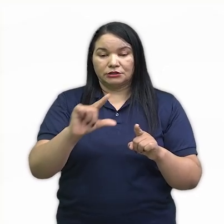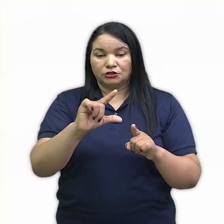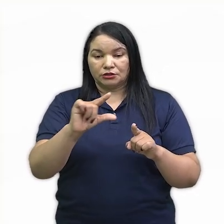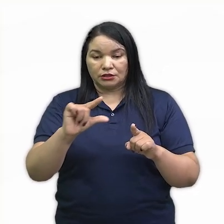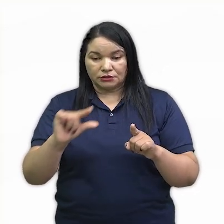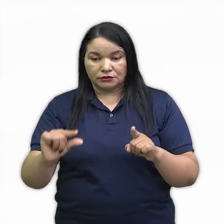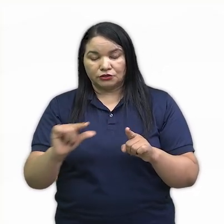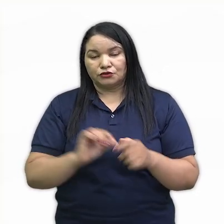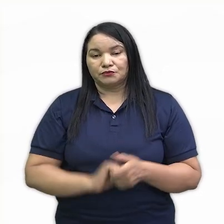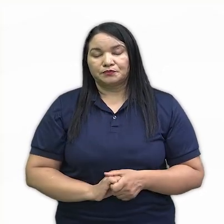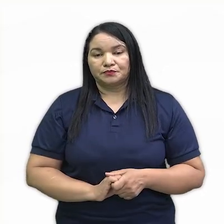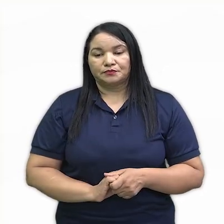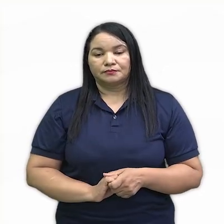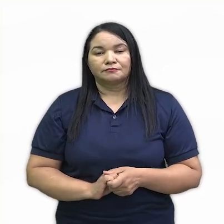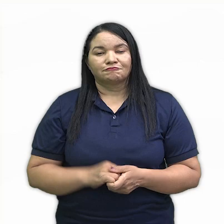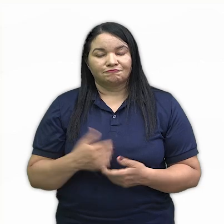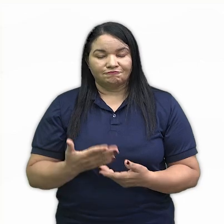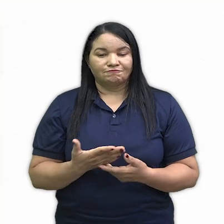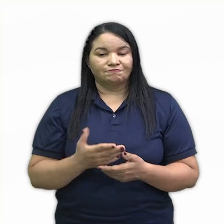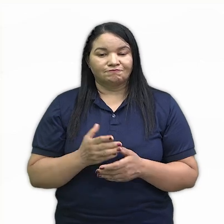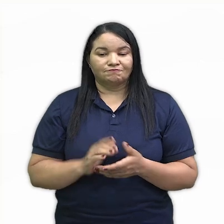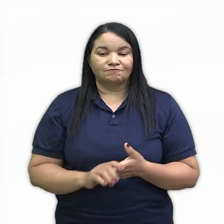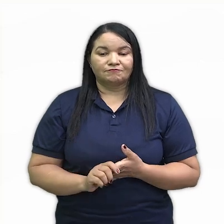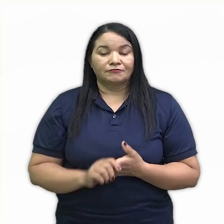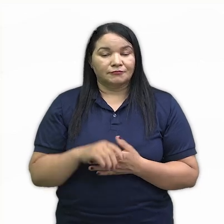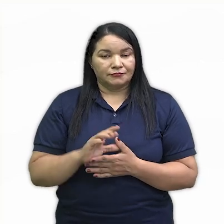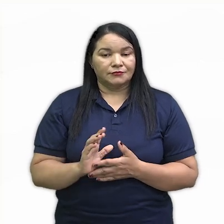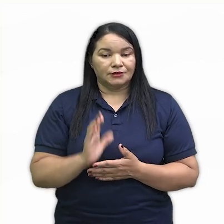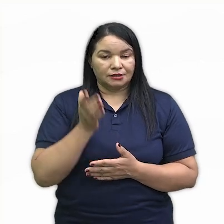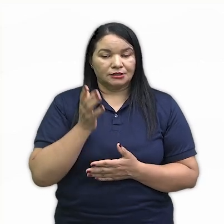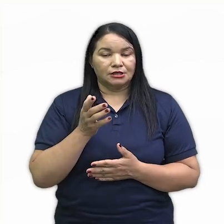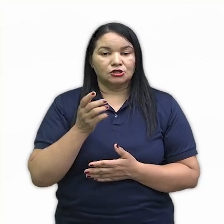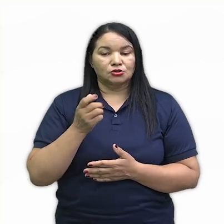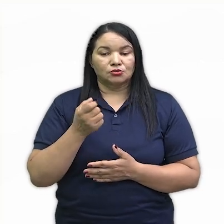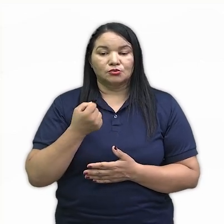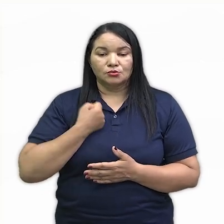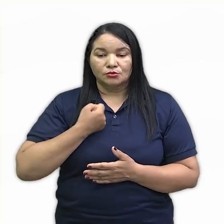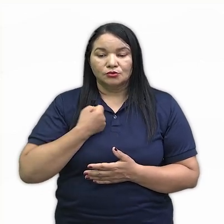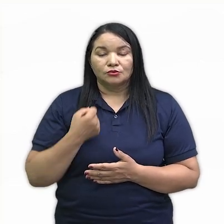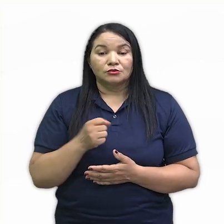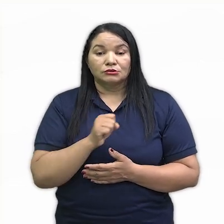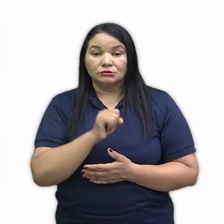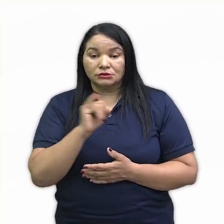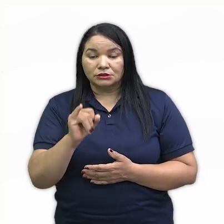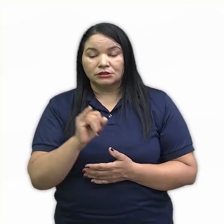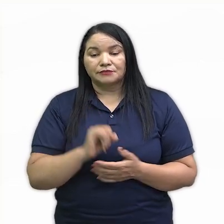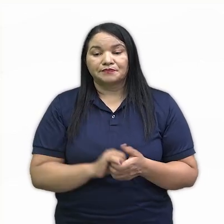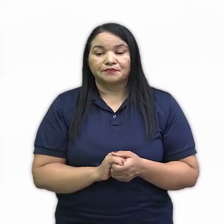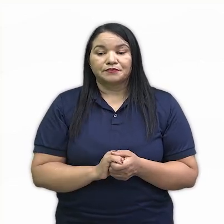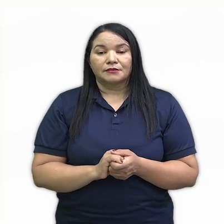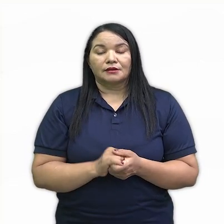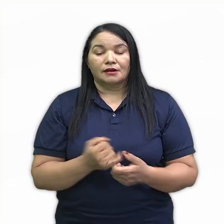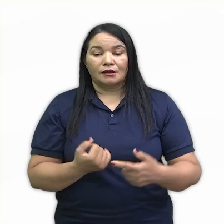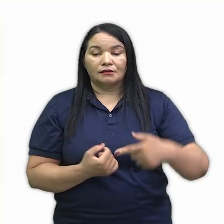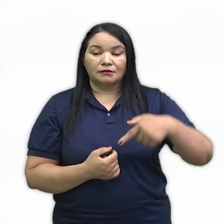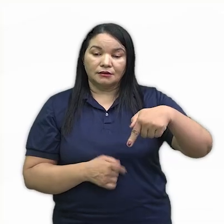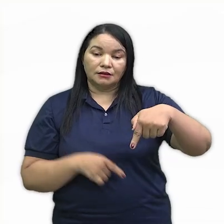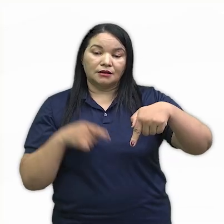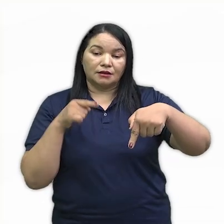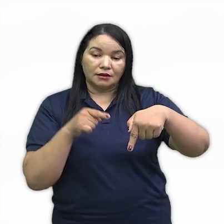decrescente. Interessante, né? É um comportamento que ocorre quando a nossa